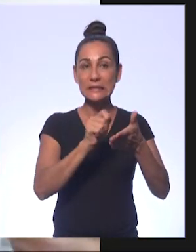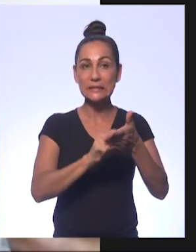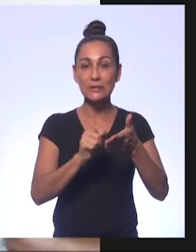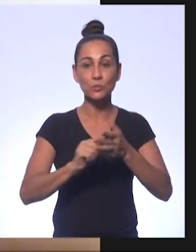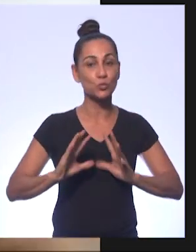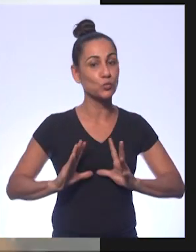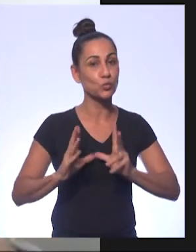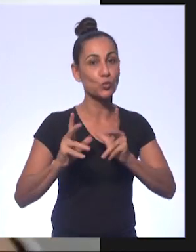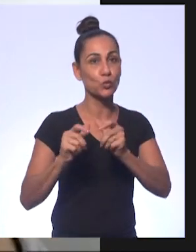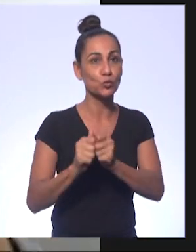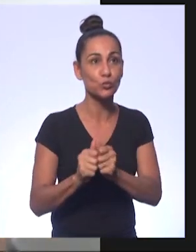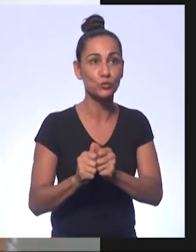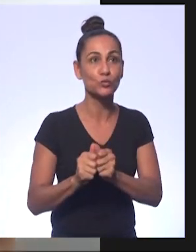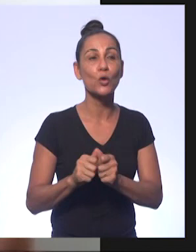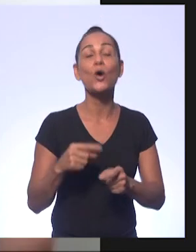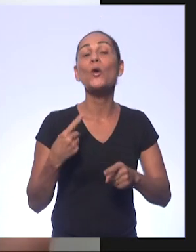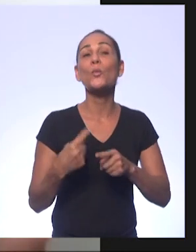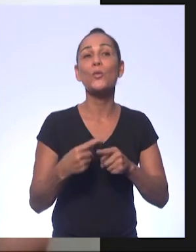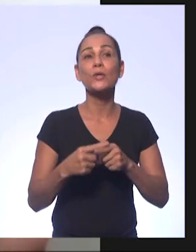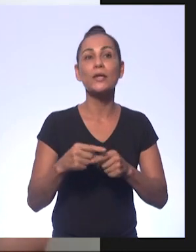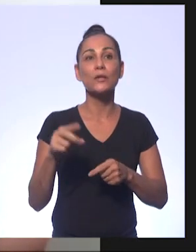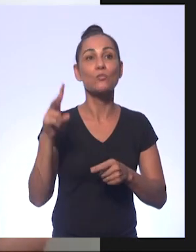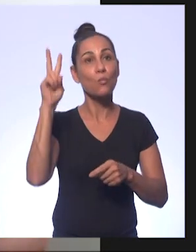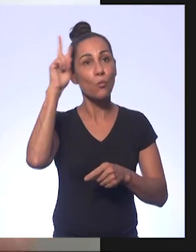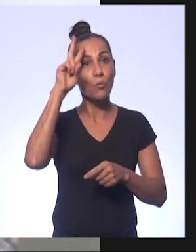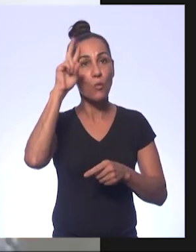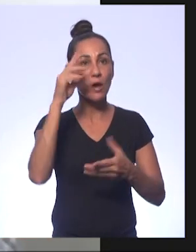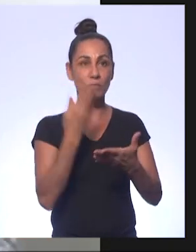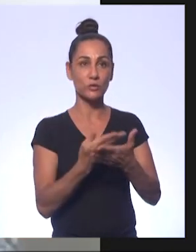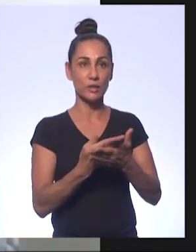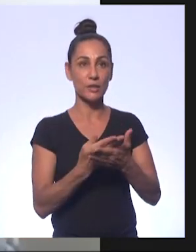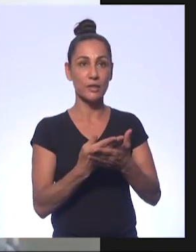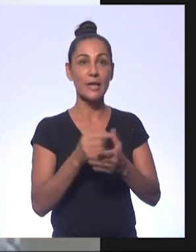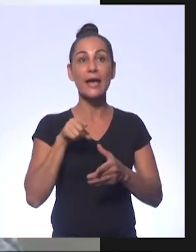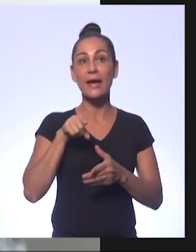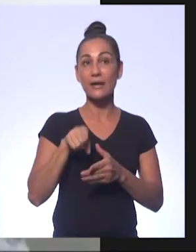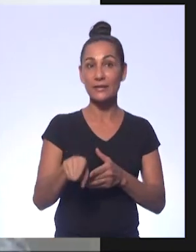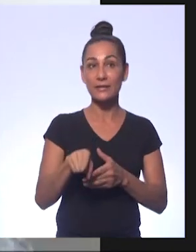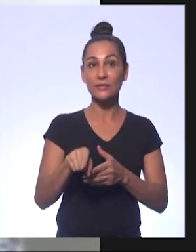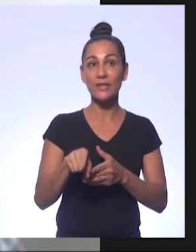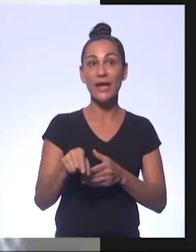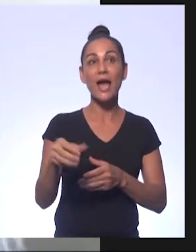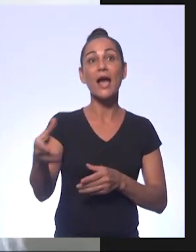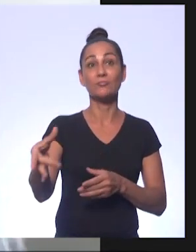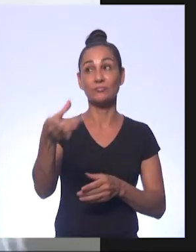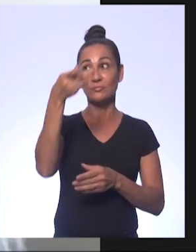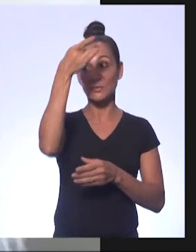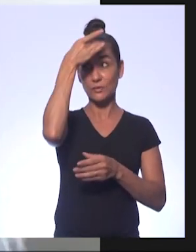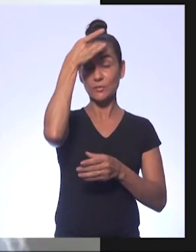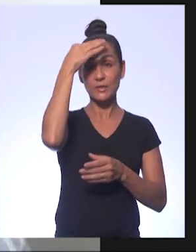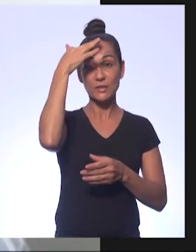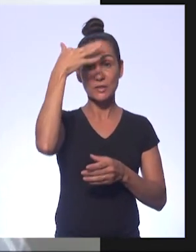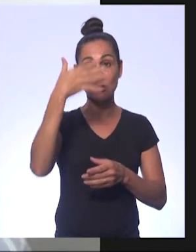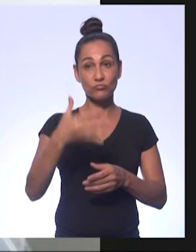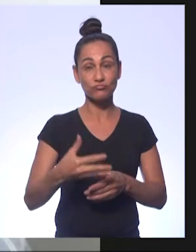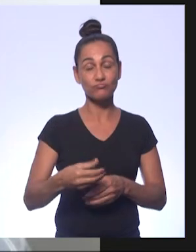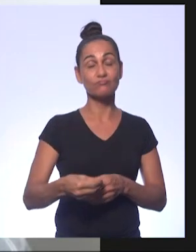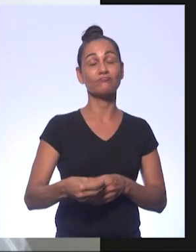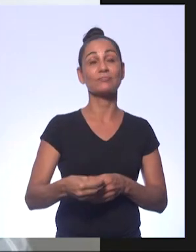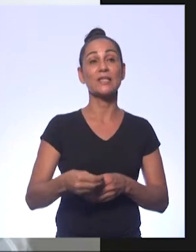todo mundo. O que é uma aula de história? Parte é exatamente a compreensão analítica. Entende?